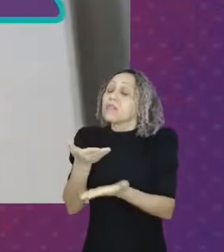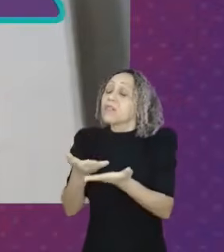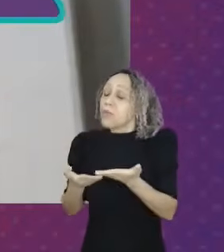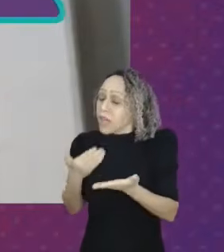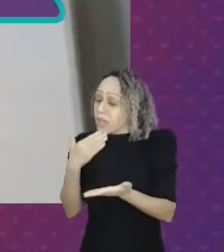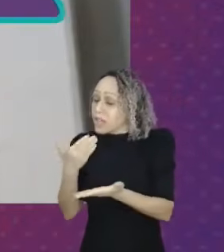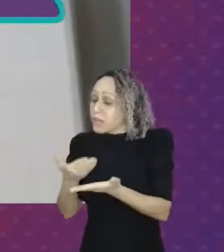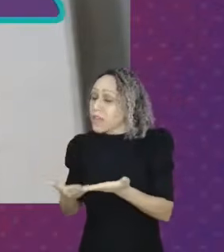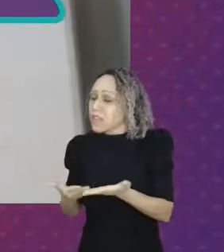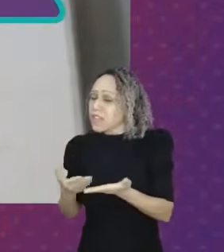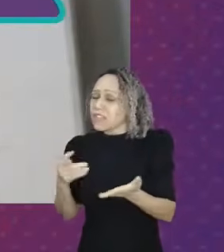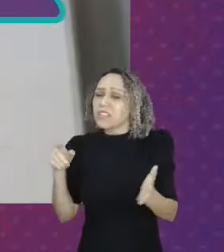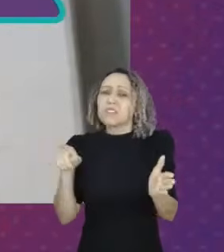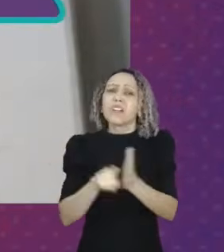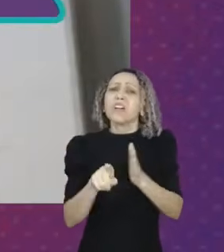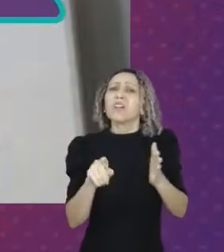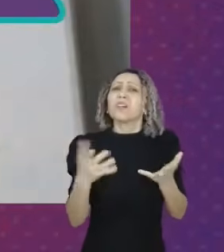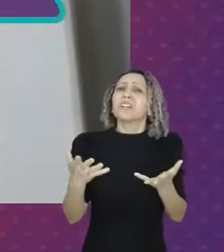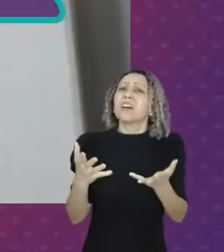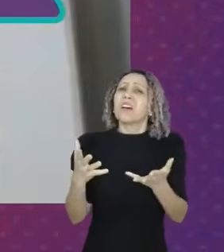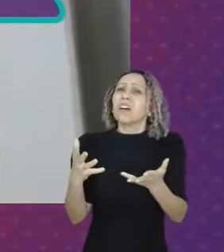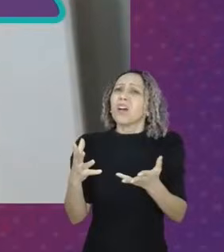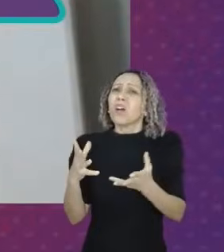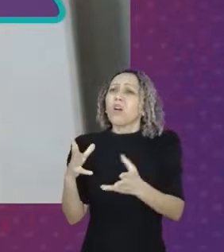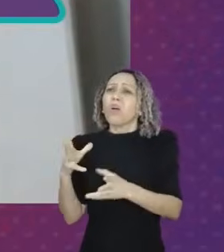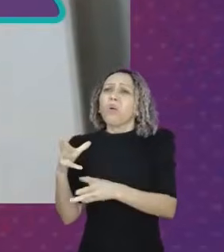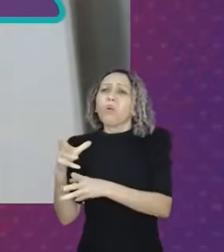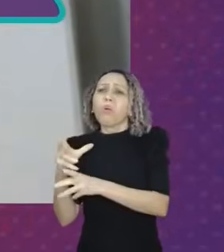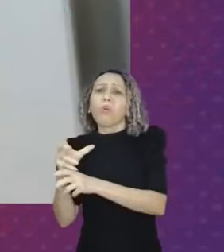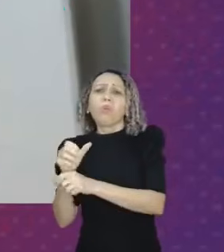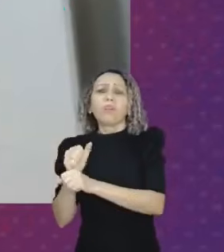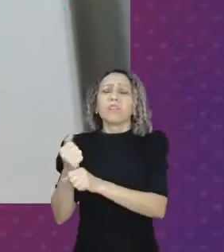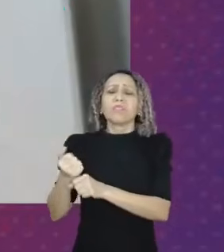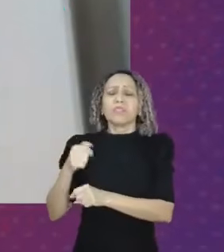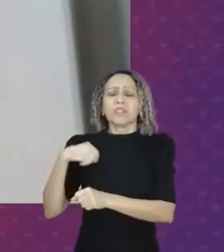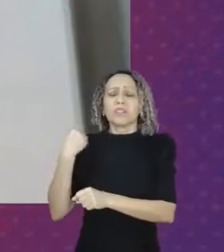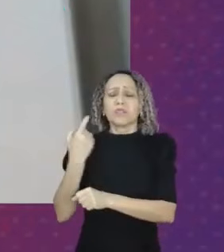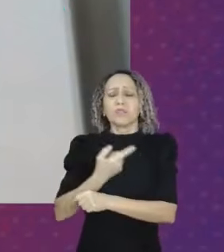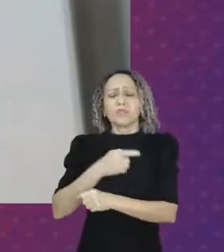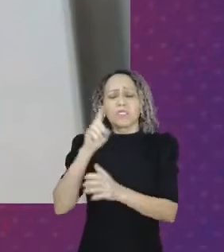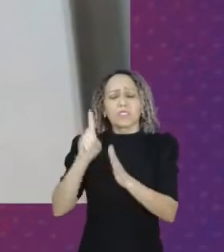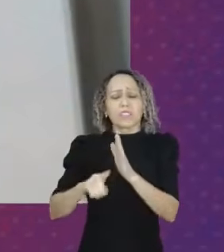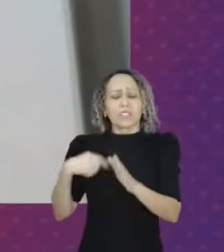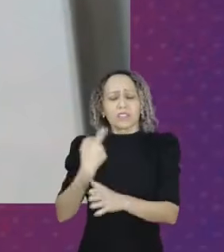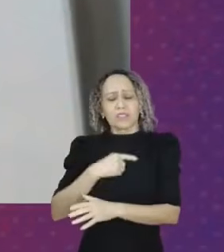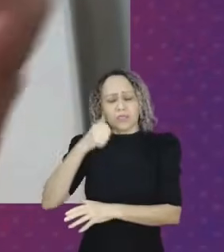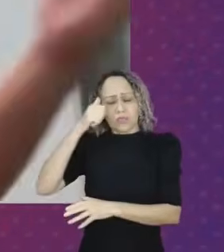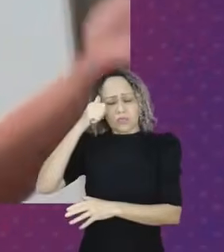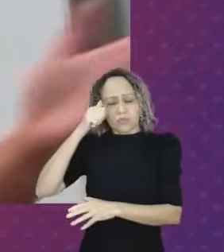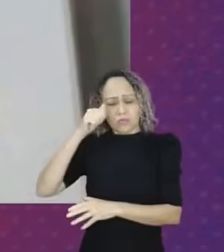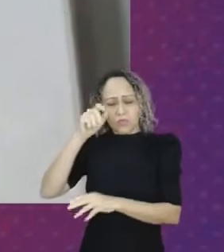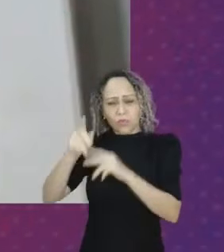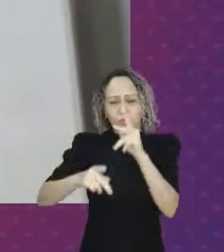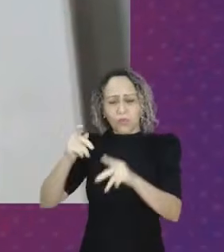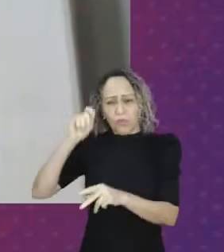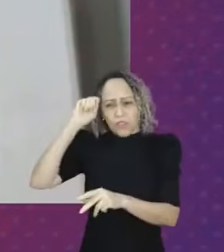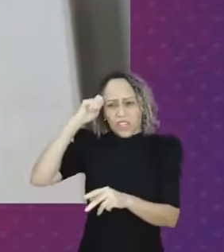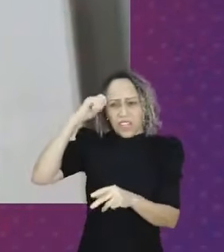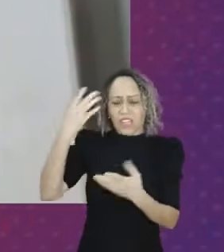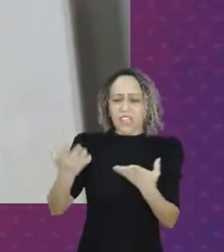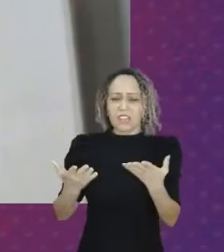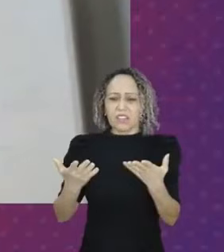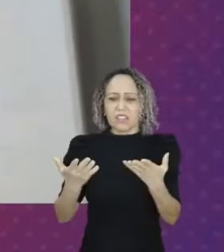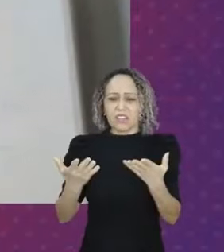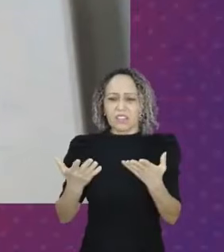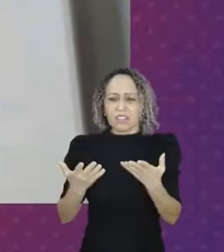os nossos servidores que são negros, quais são as condições de atendimento psicossocial que são dadas para os nossos meninos